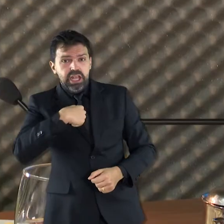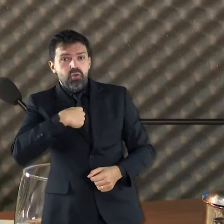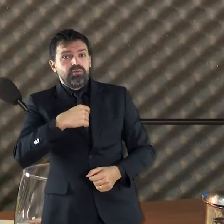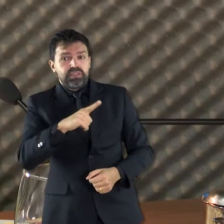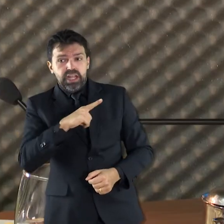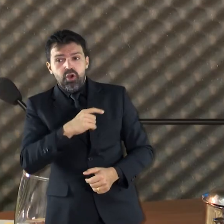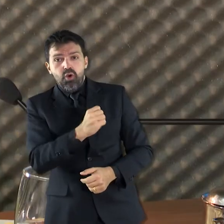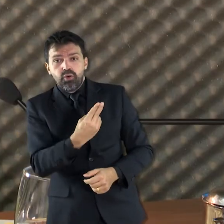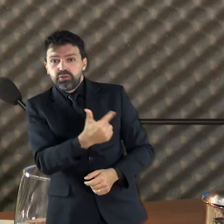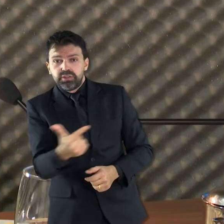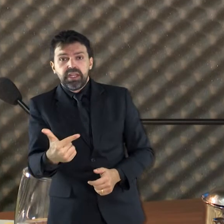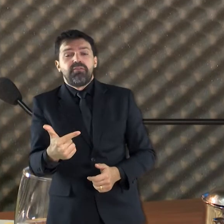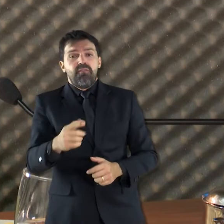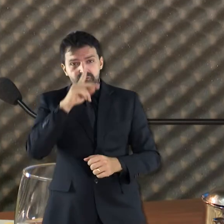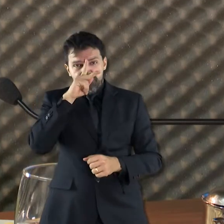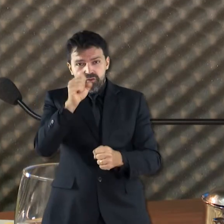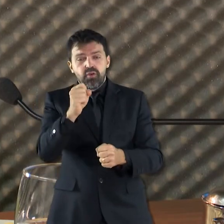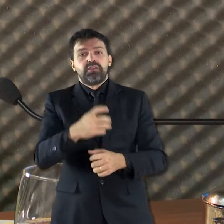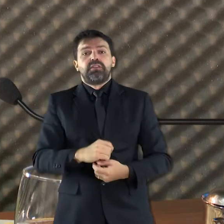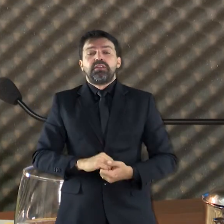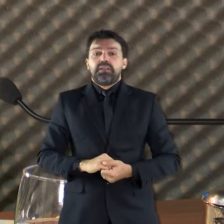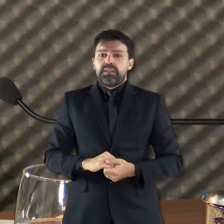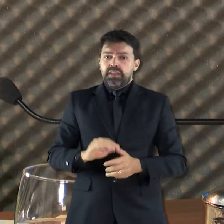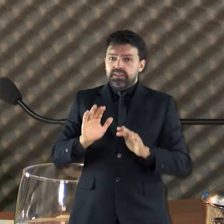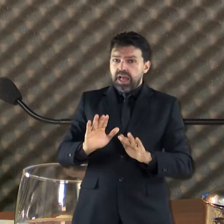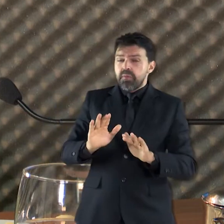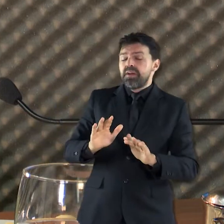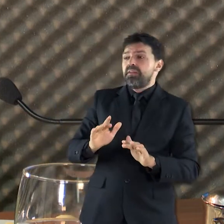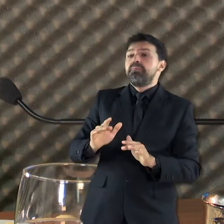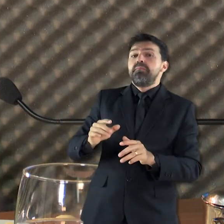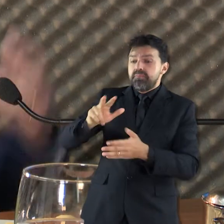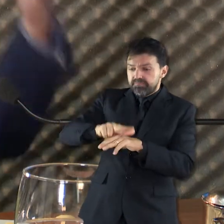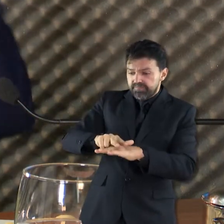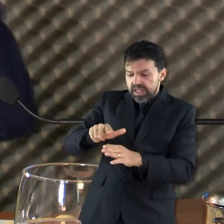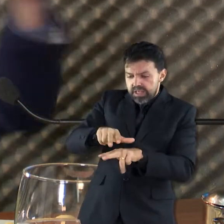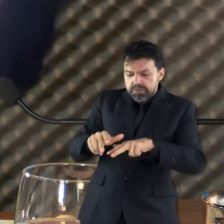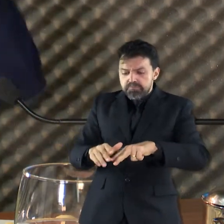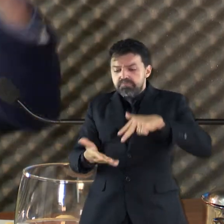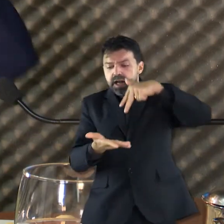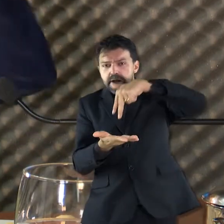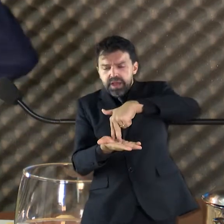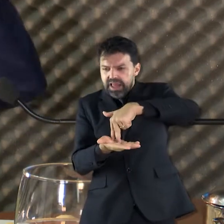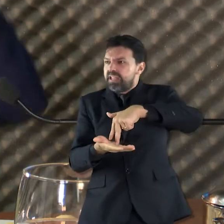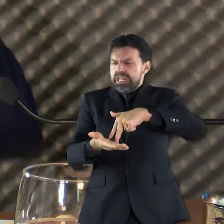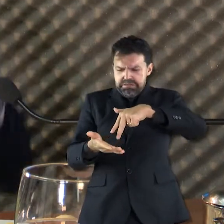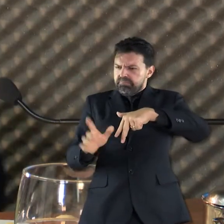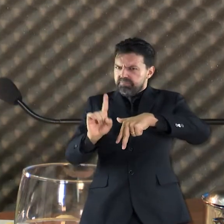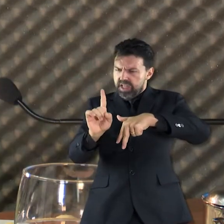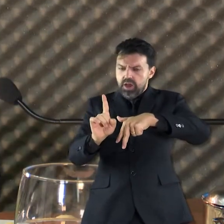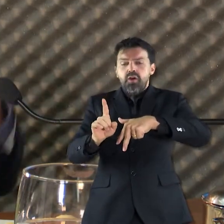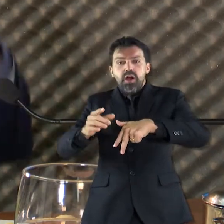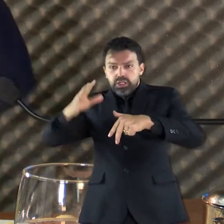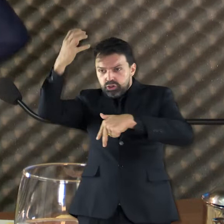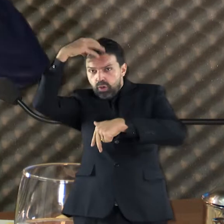primeiro banho, chegaram 2 enfermeiras, vamos te dar o banho. Eu falei, vamos me levantar. Não, na cama. Eu como? Elas lavam a gente na cama. Passa uns panos molhados?